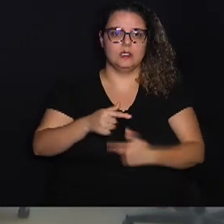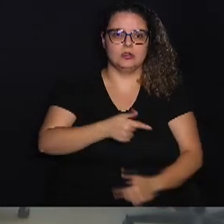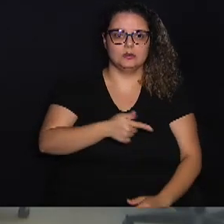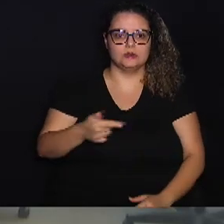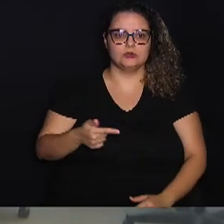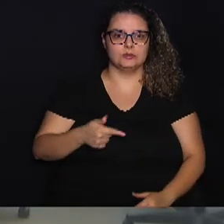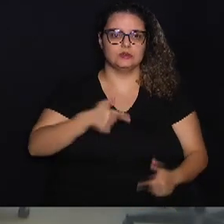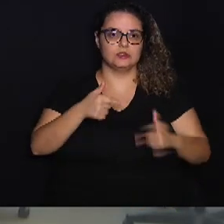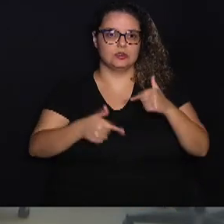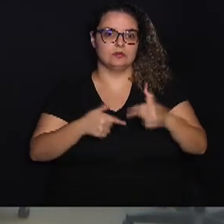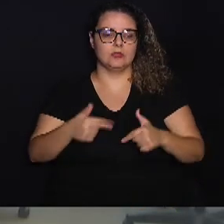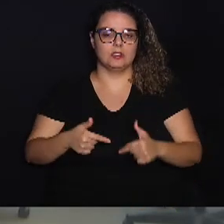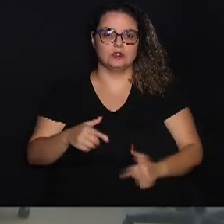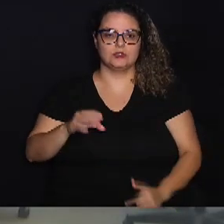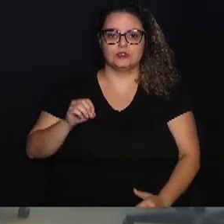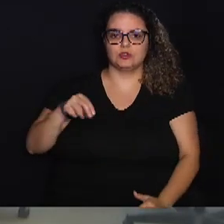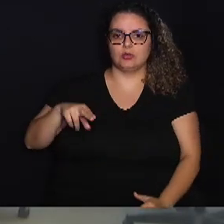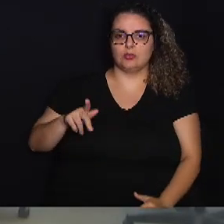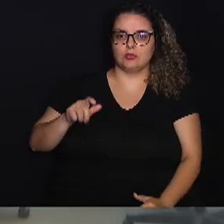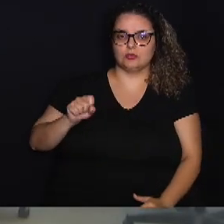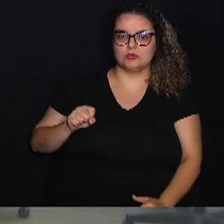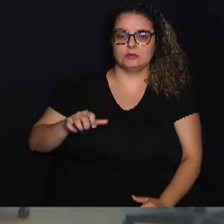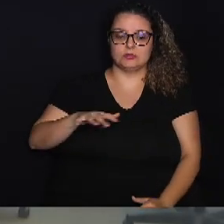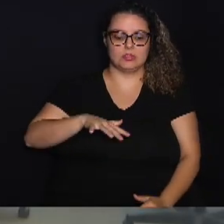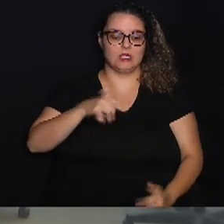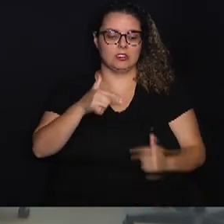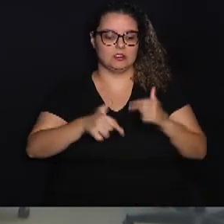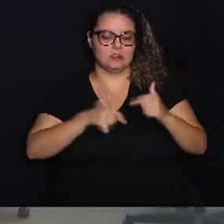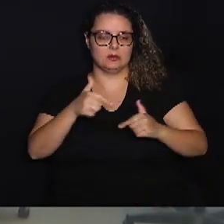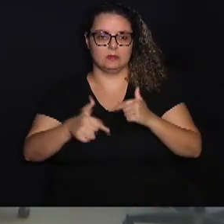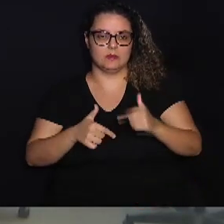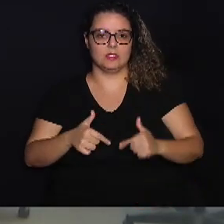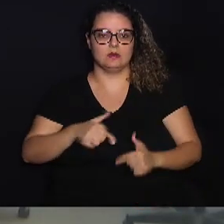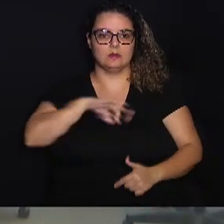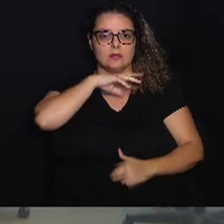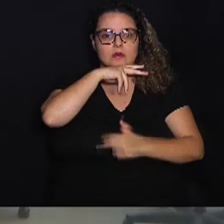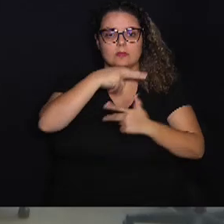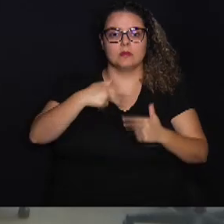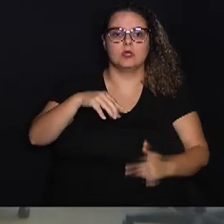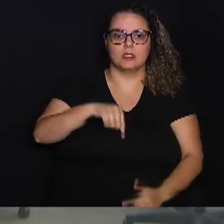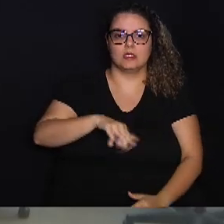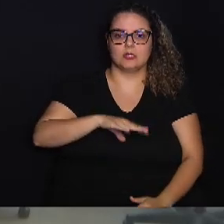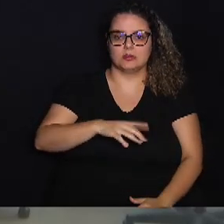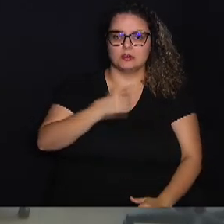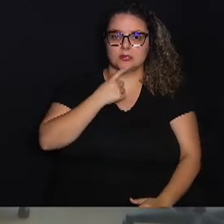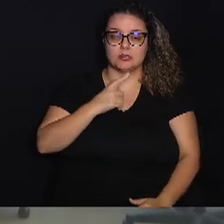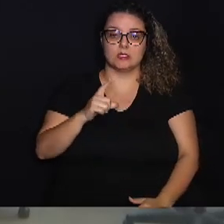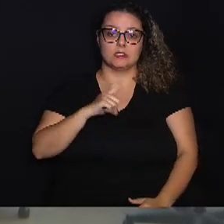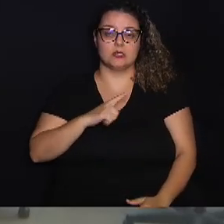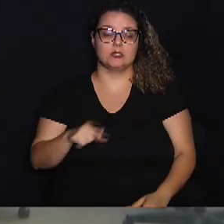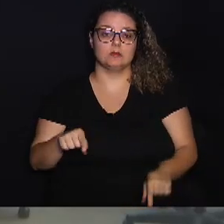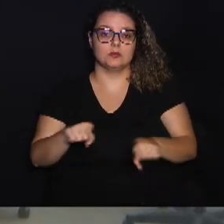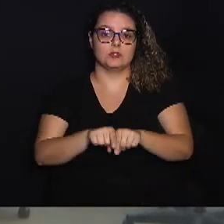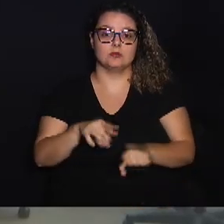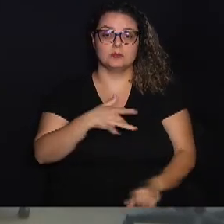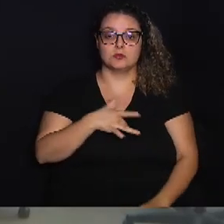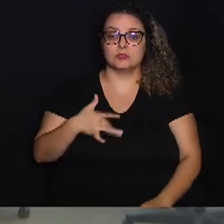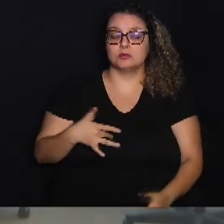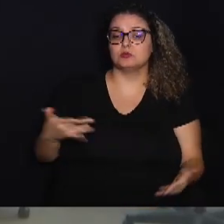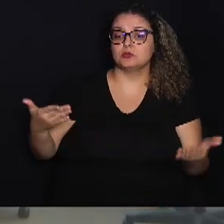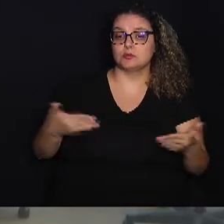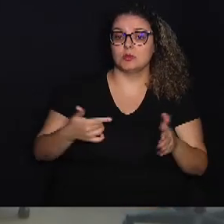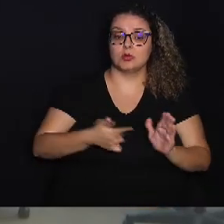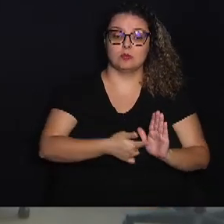trabalhos de ONGs que atuam na área animal aqui na cidade de Campinas nós temos também o saúde agora que é